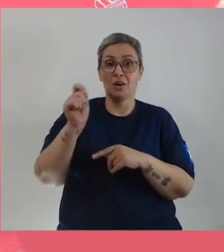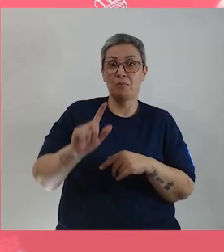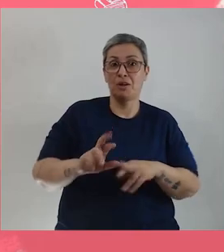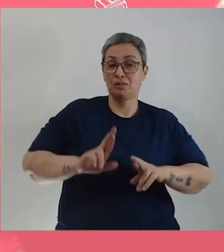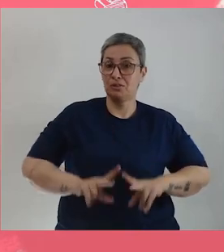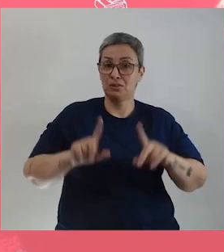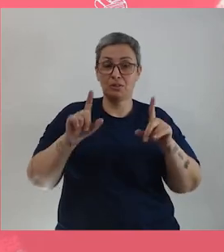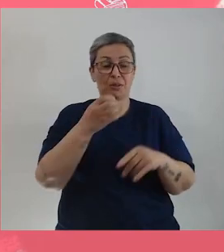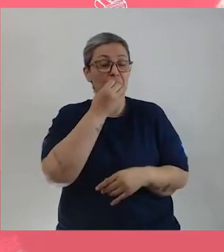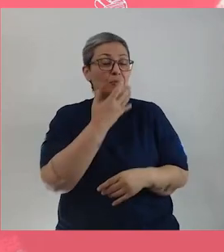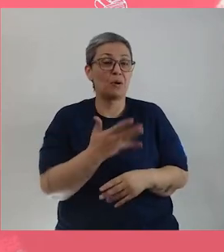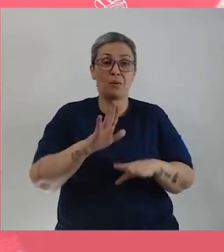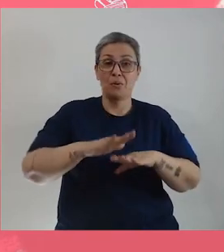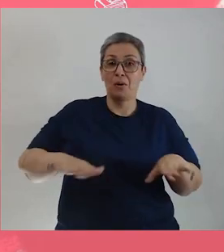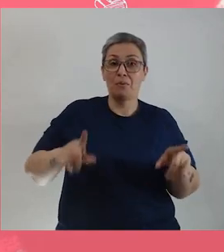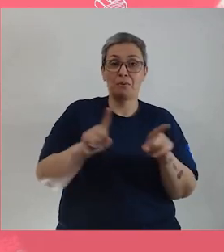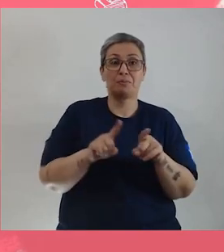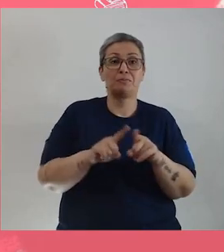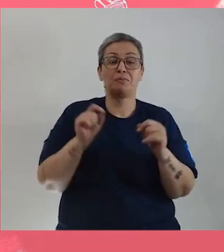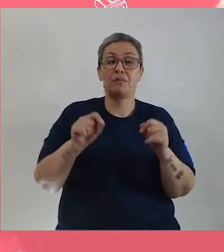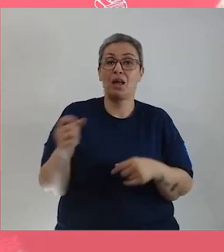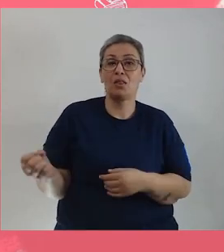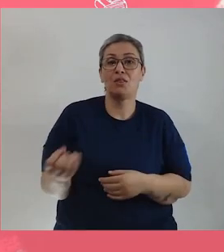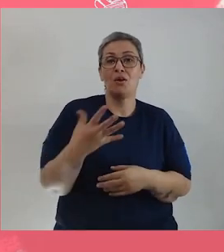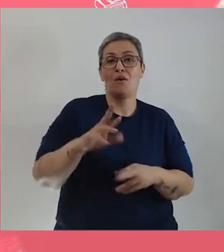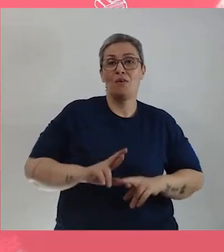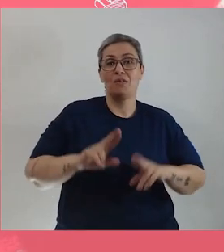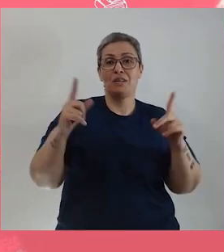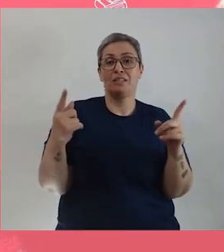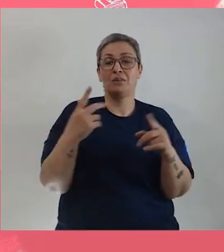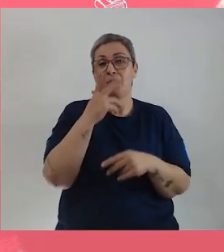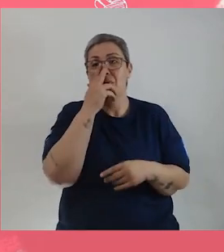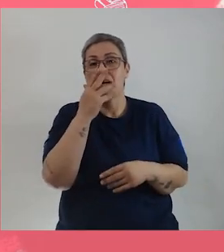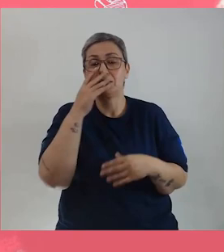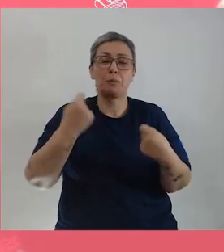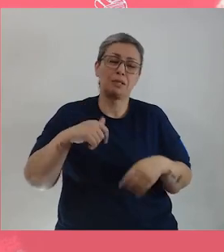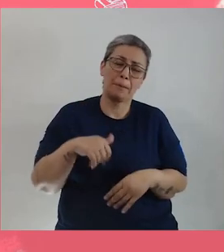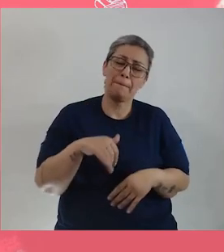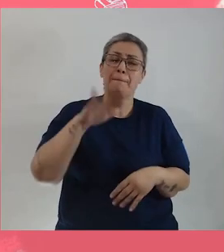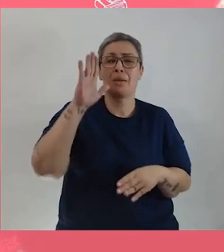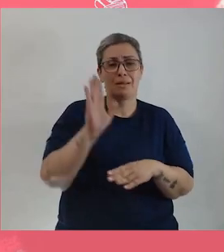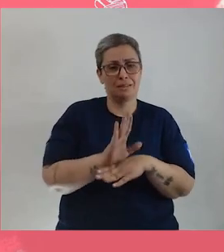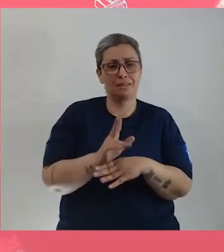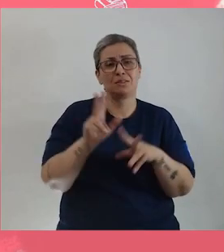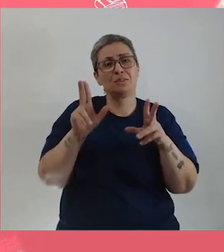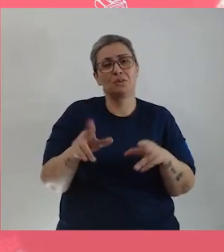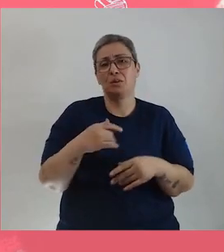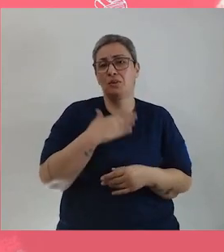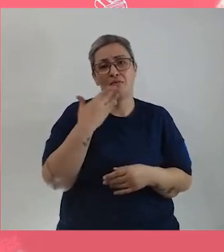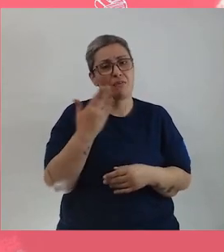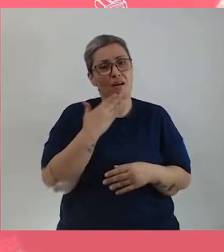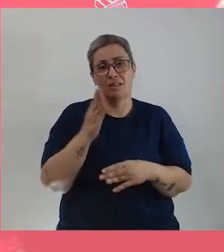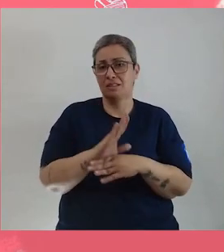que é diferenciada, é muito bom para as crianças, assim. É algo novo, diferente. Eu acho que devem ter mais sessões como essa, porque